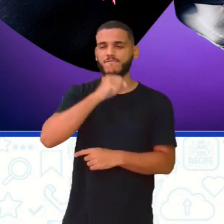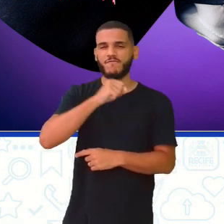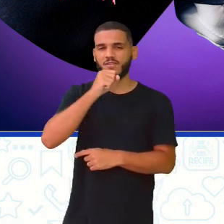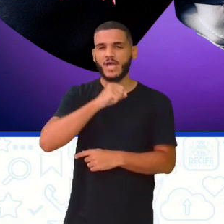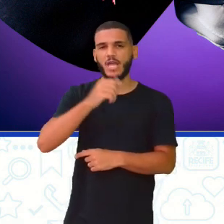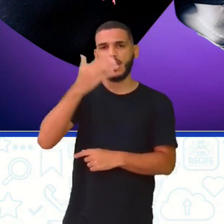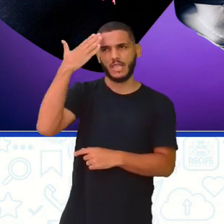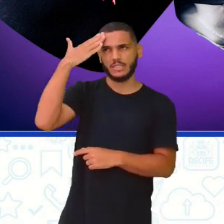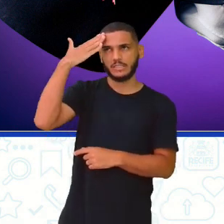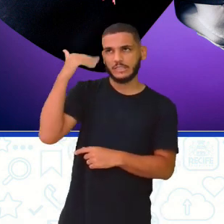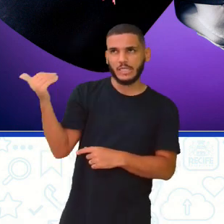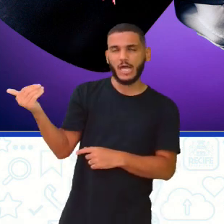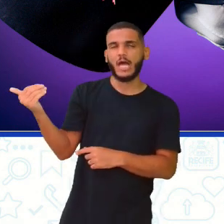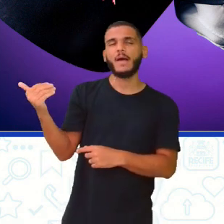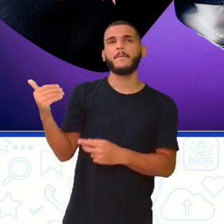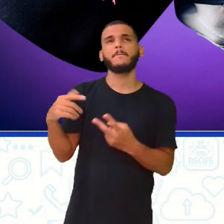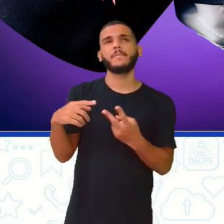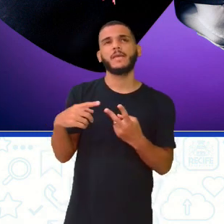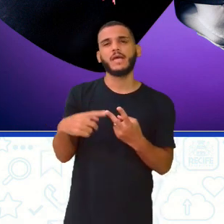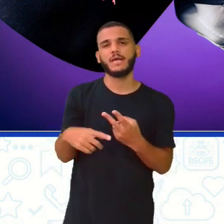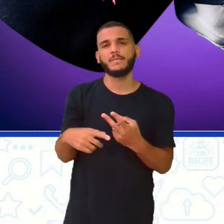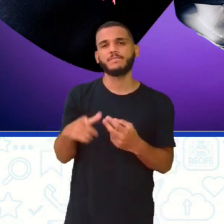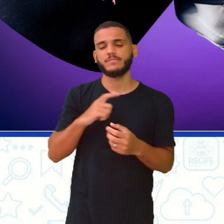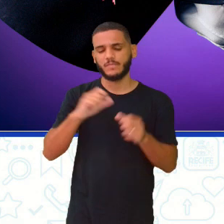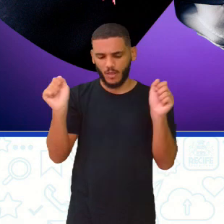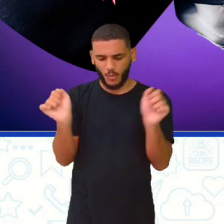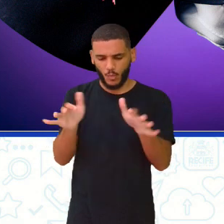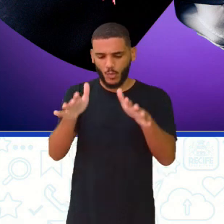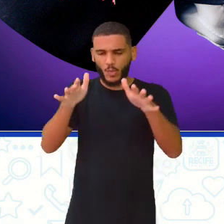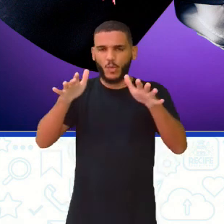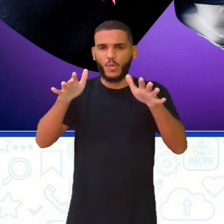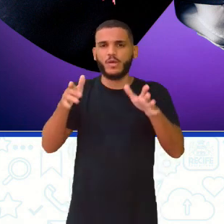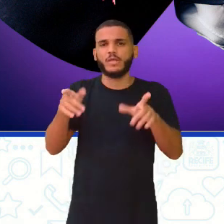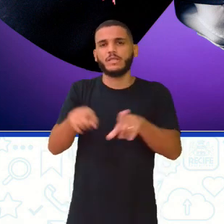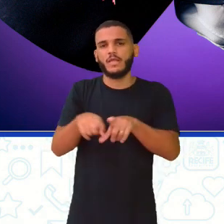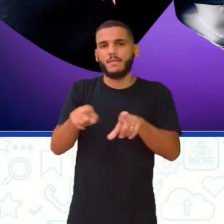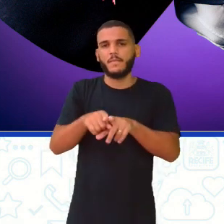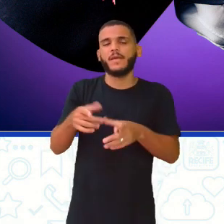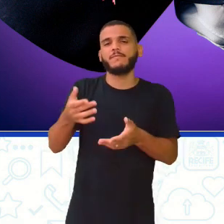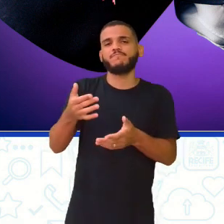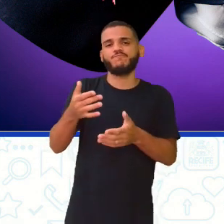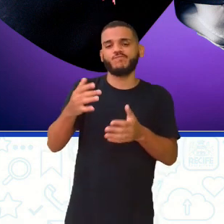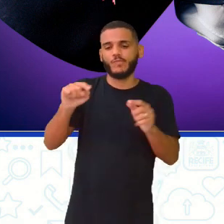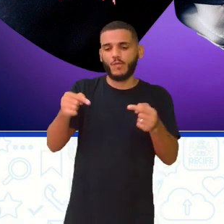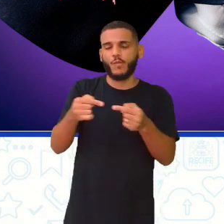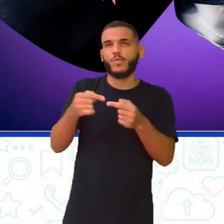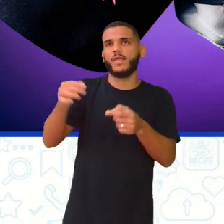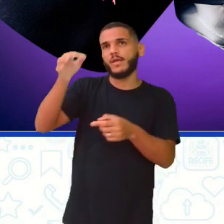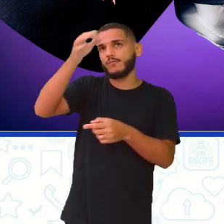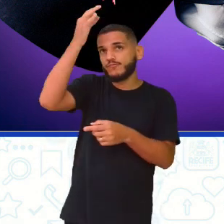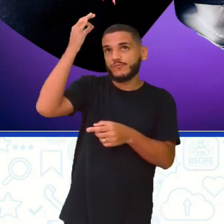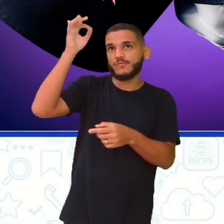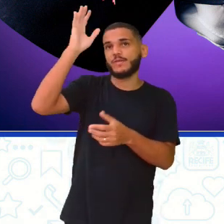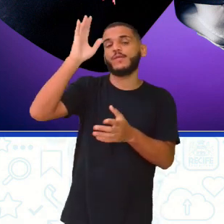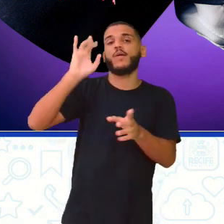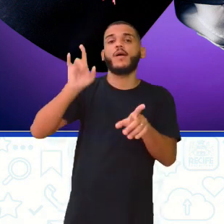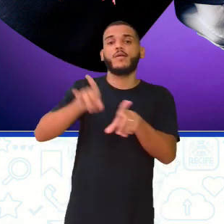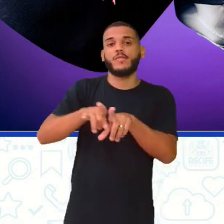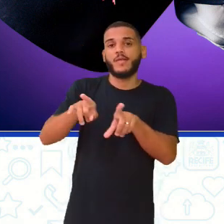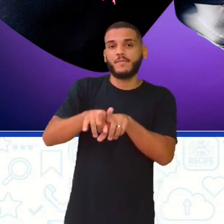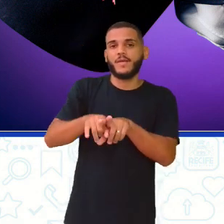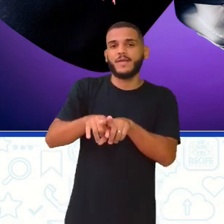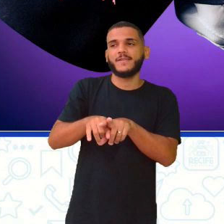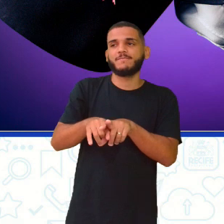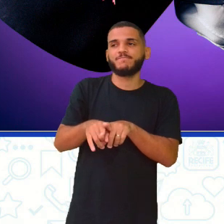que é um pouco mística, né? Cheia de sabedoria e espiritualidade e poderes sobrenaturais. Em alguns